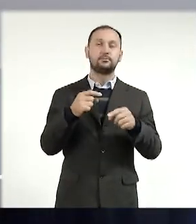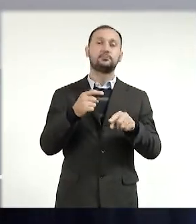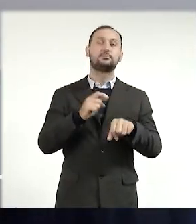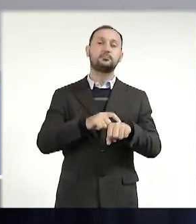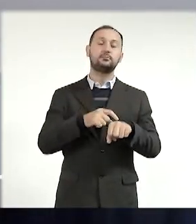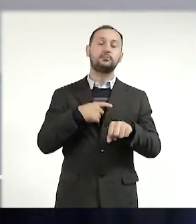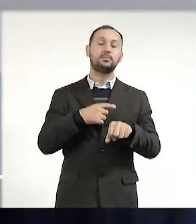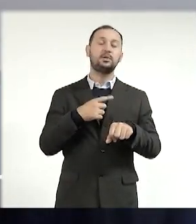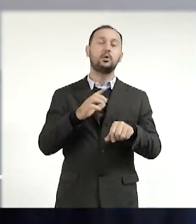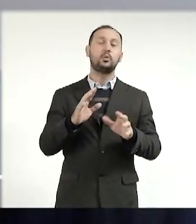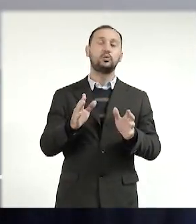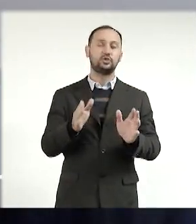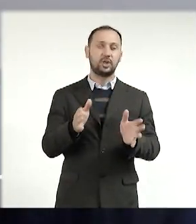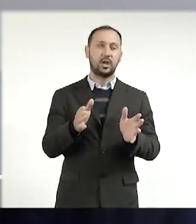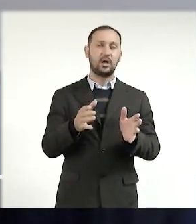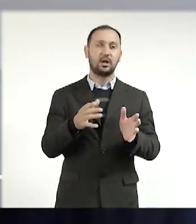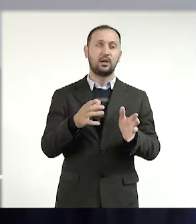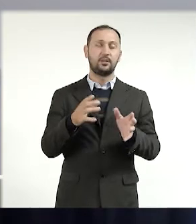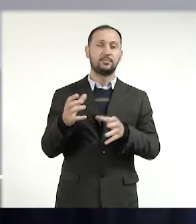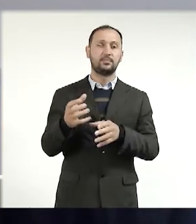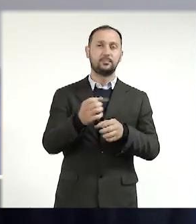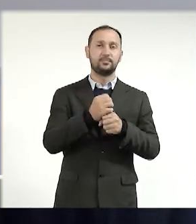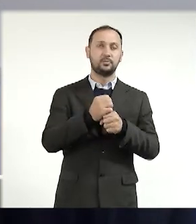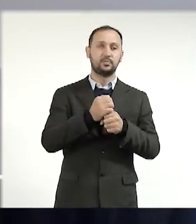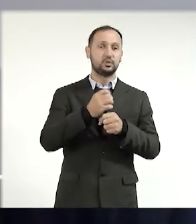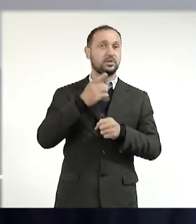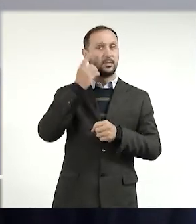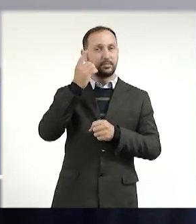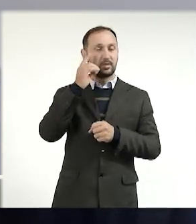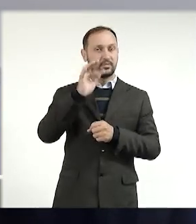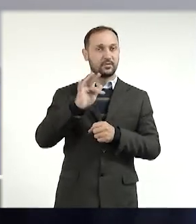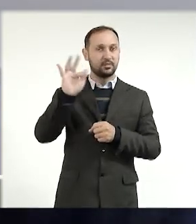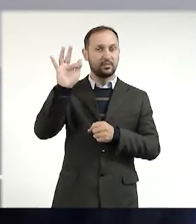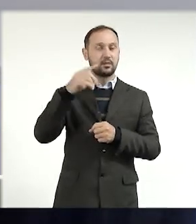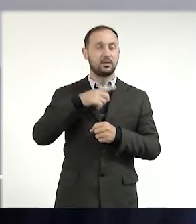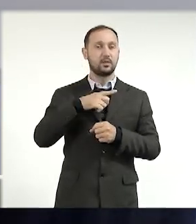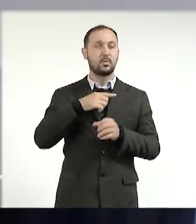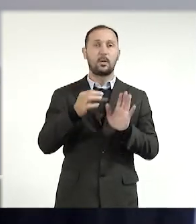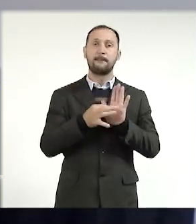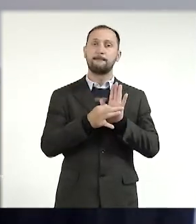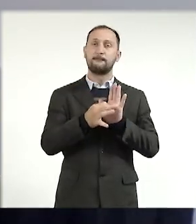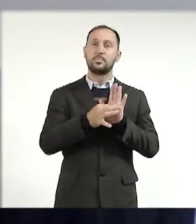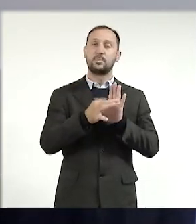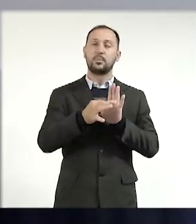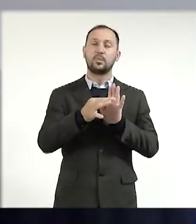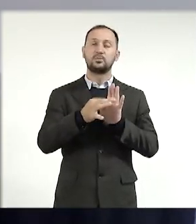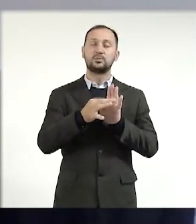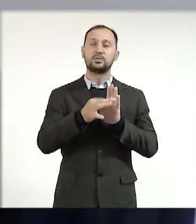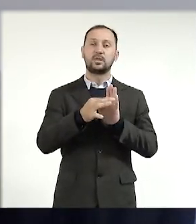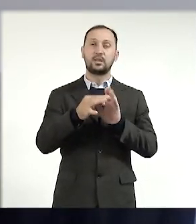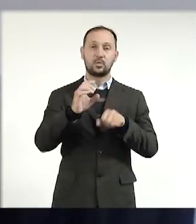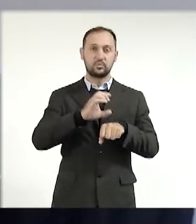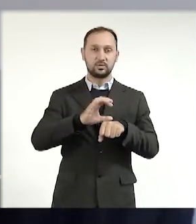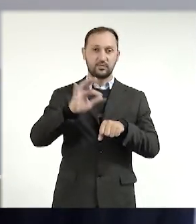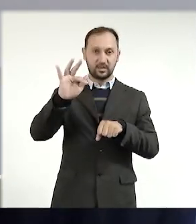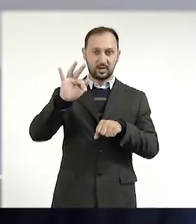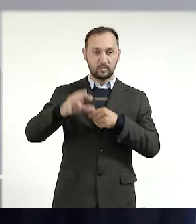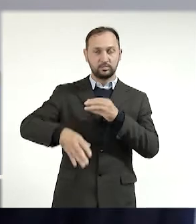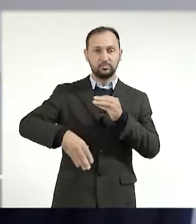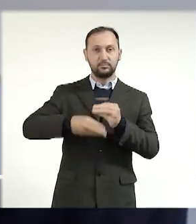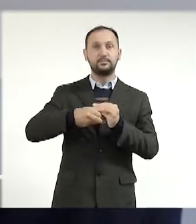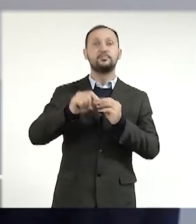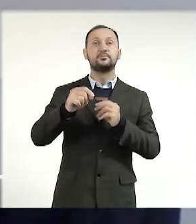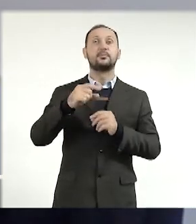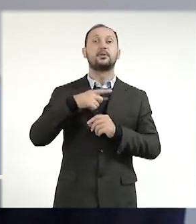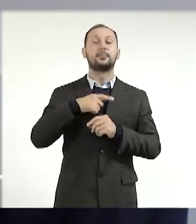tempo. A época em que exerci os mandatos de deputado federal, apresentei uma proposta de emenda à